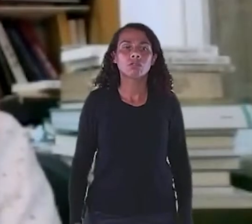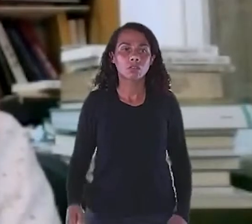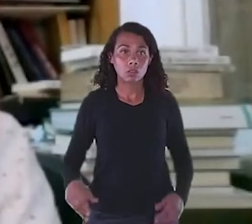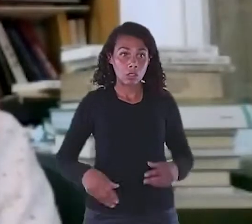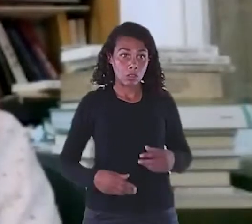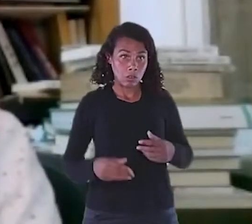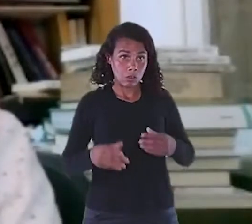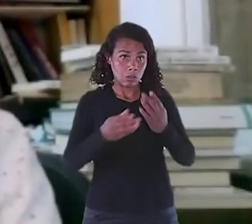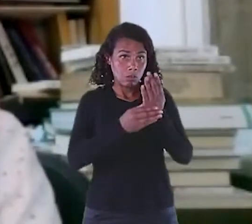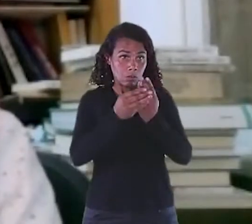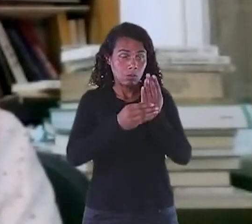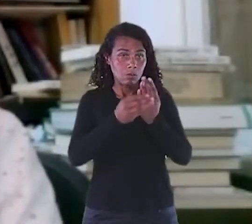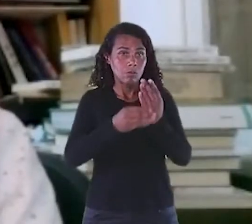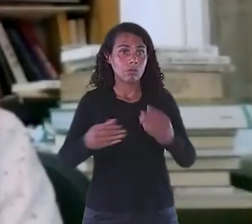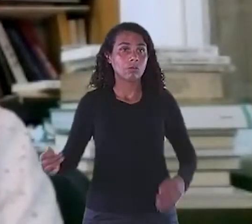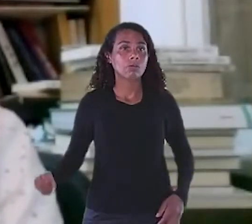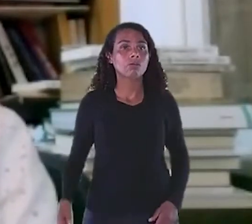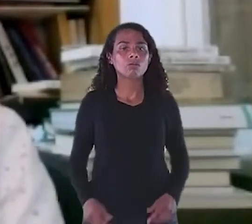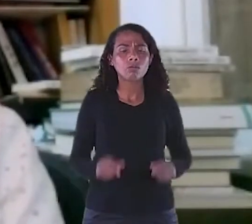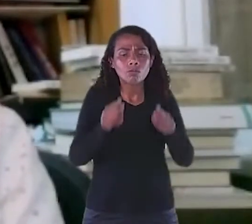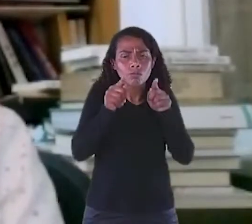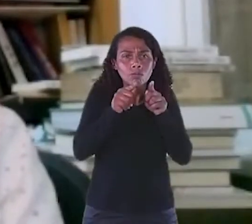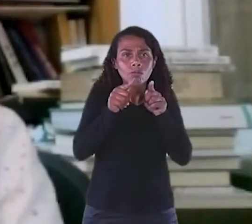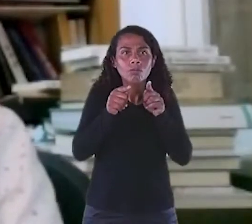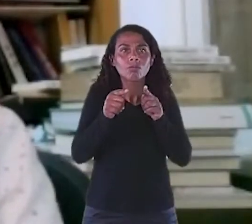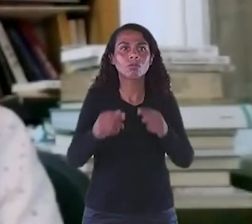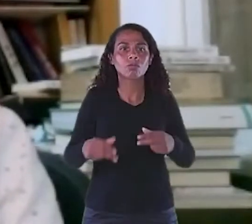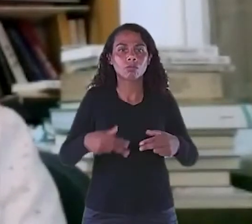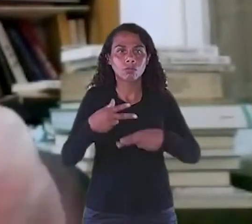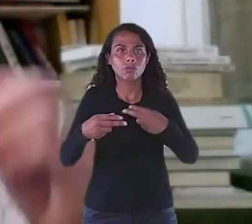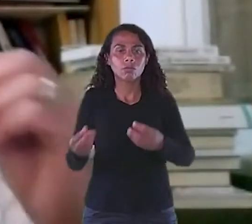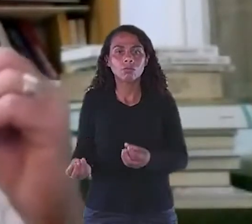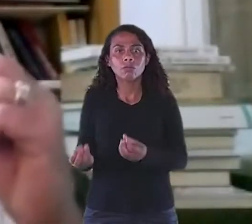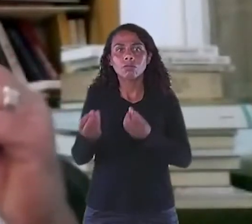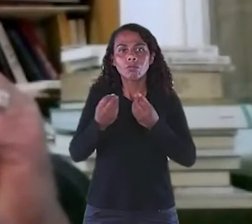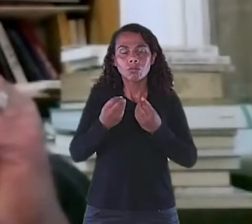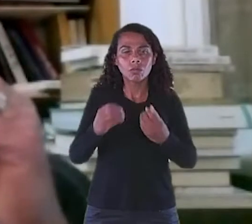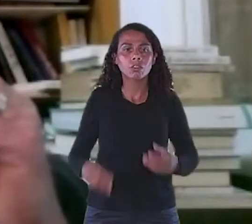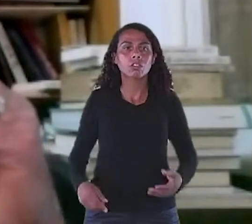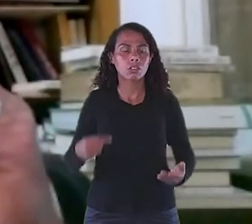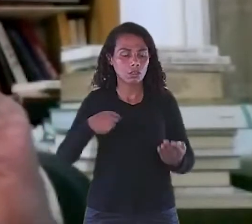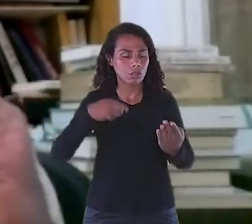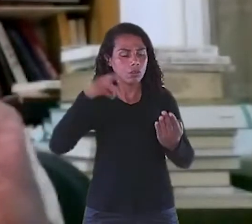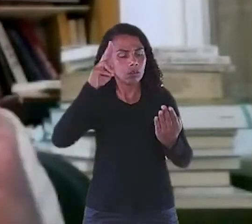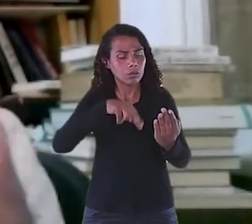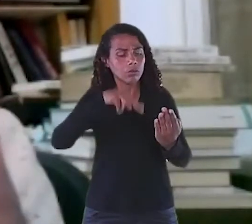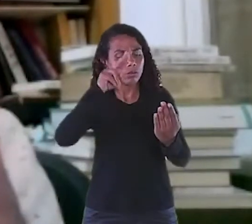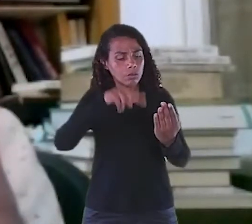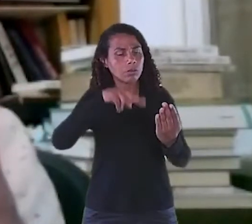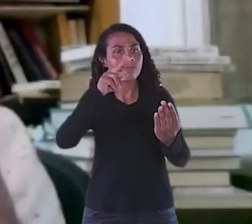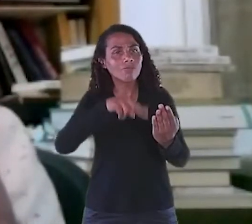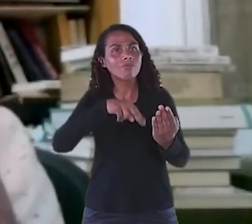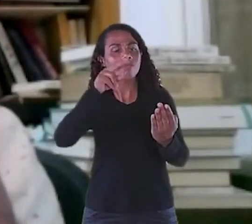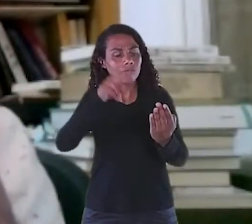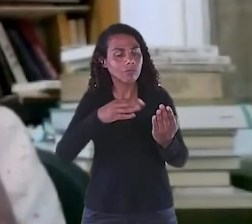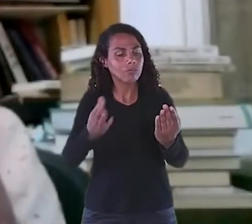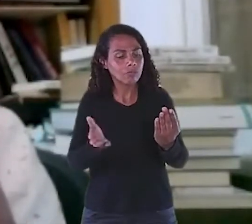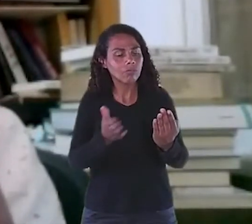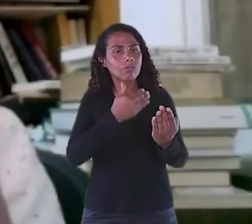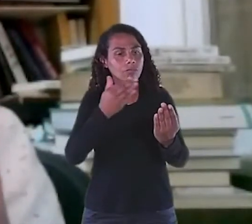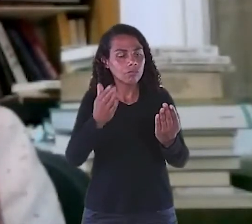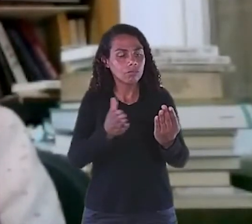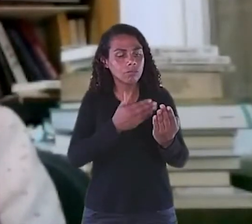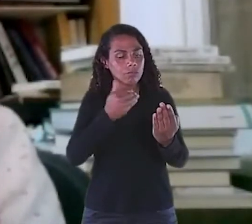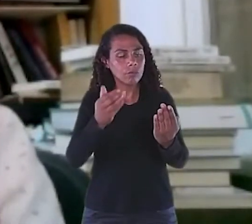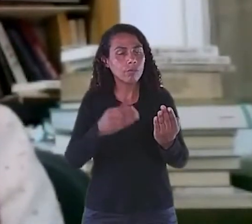a dar uma folheada, e a editora Ática tinha um entrelinhamento muito apertadinho, um entrelinhamento mesquinho,